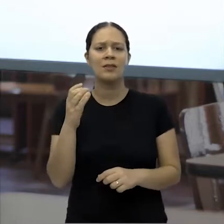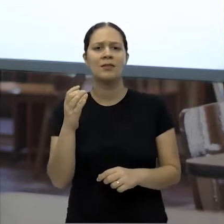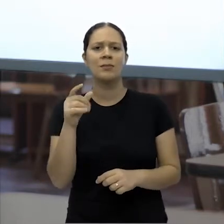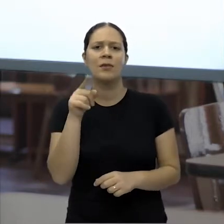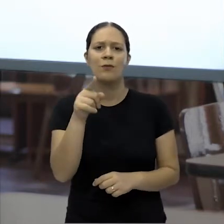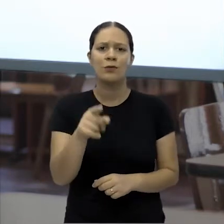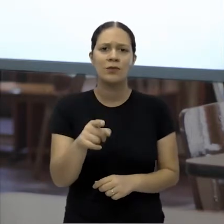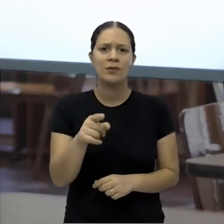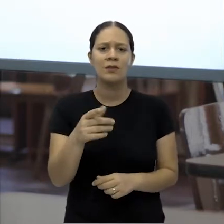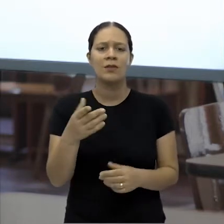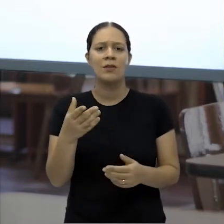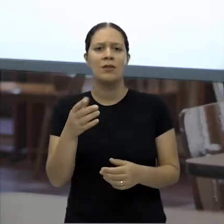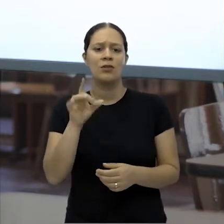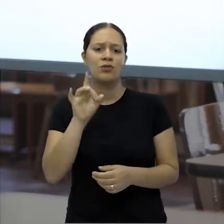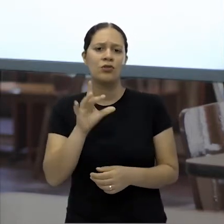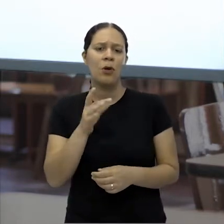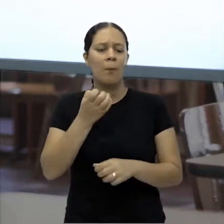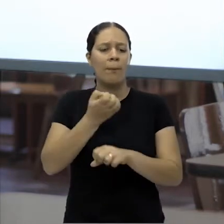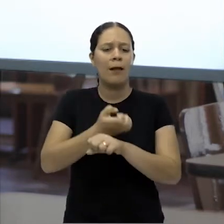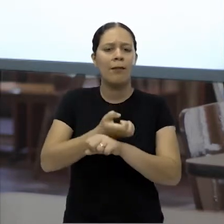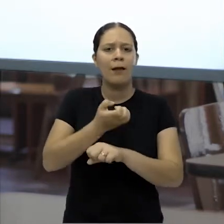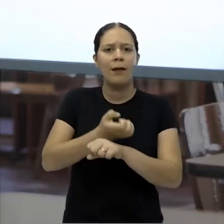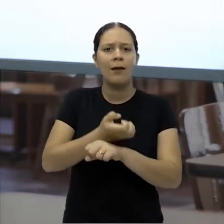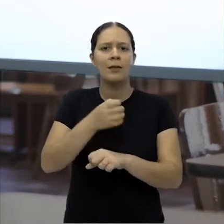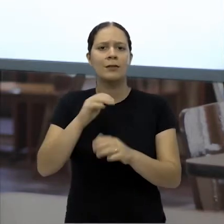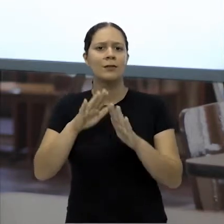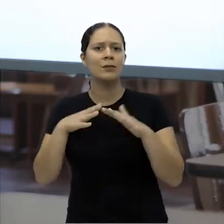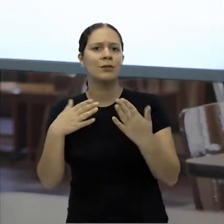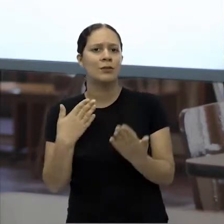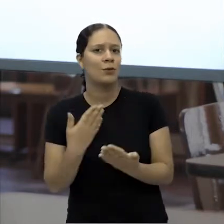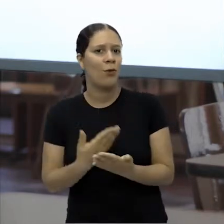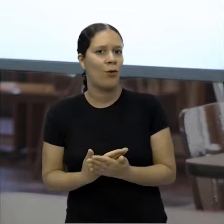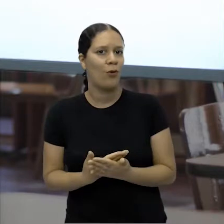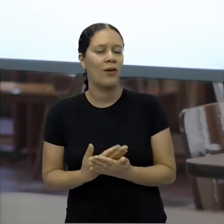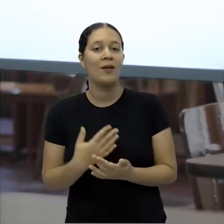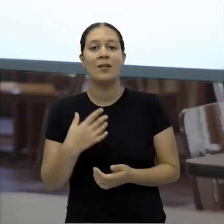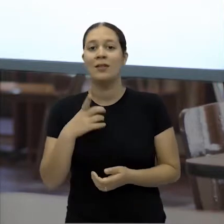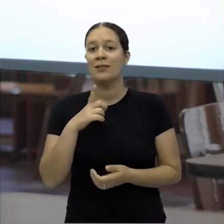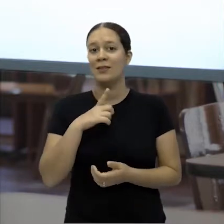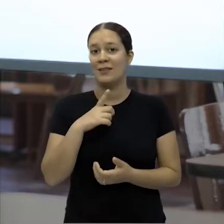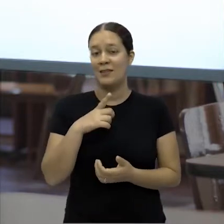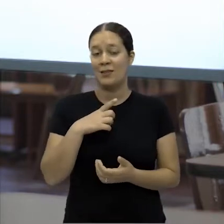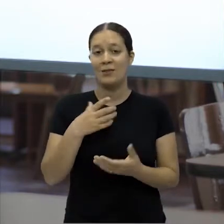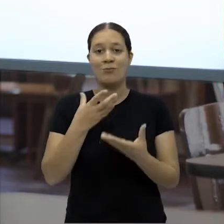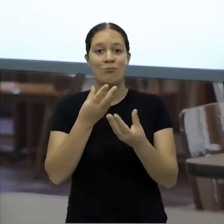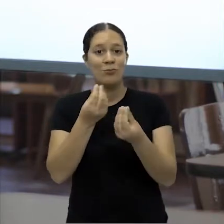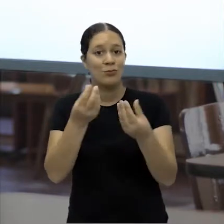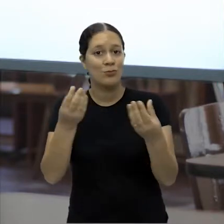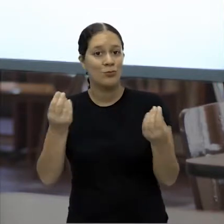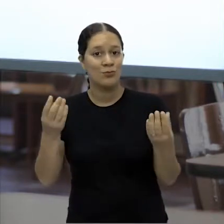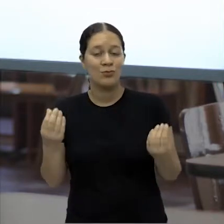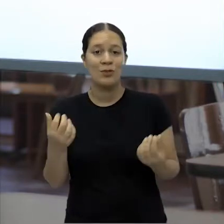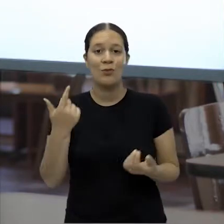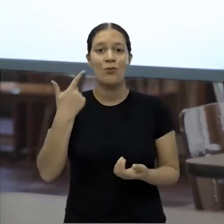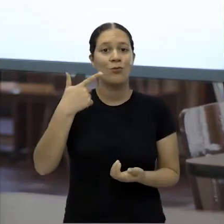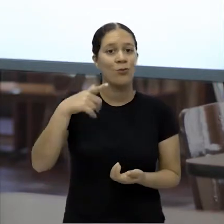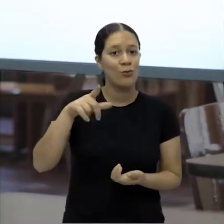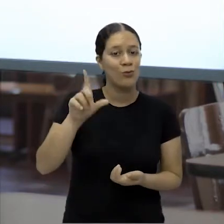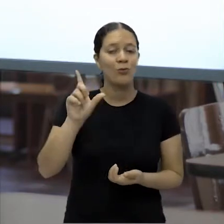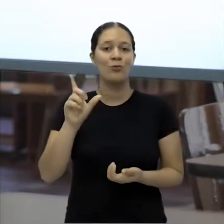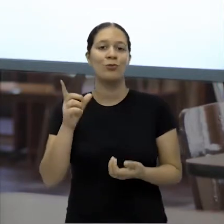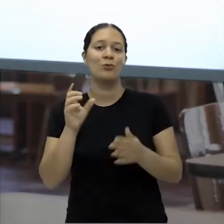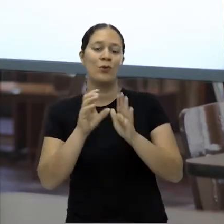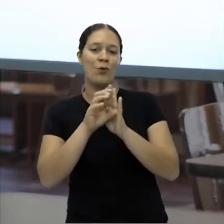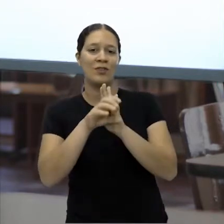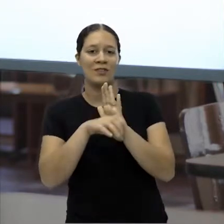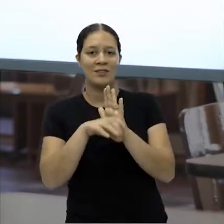que ciências seja apenas uma matéria da escola, mas existem muitas outras perspectivas do que